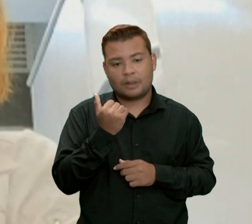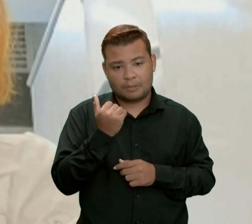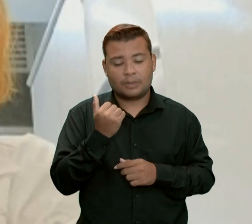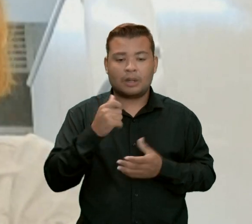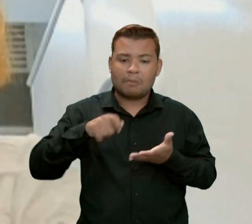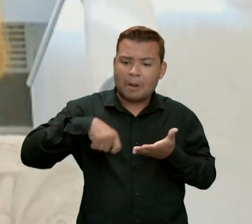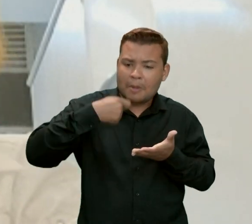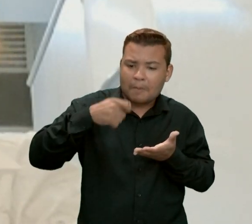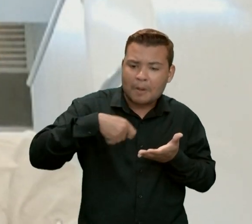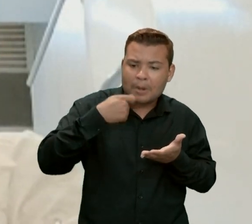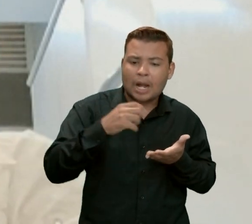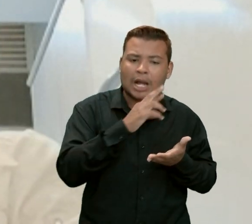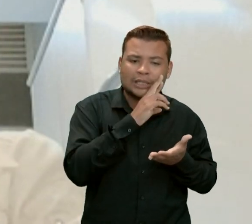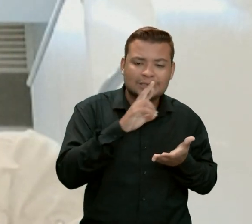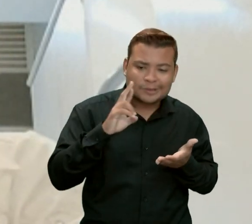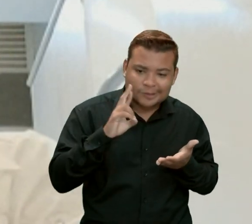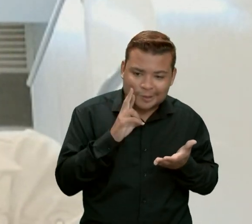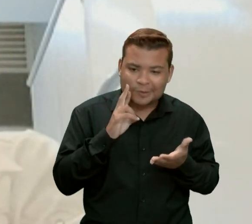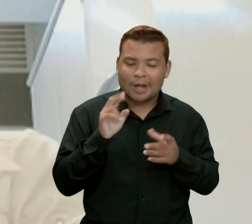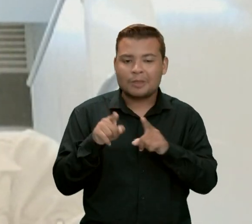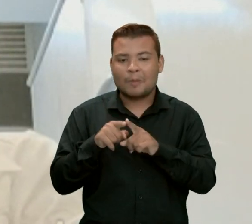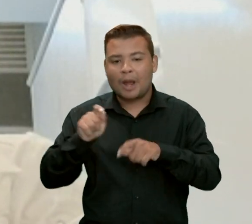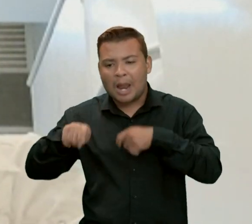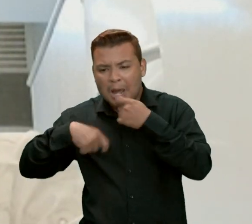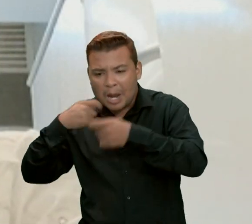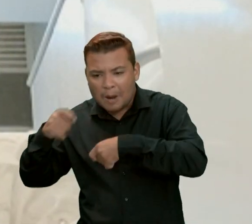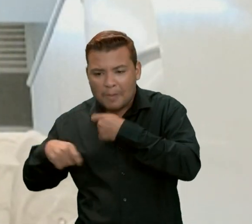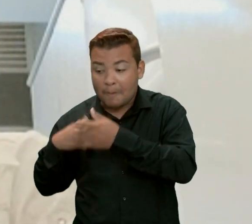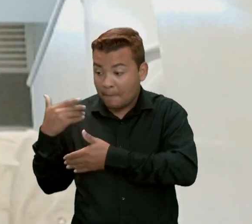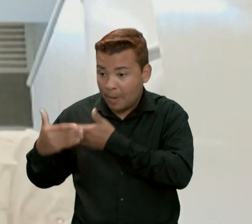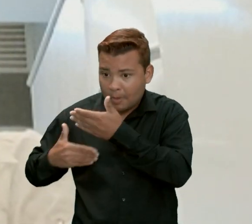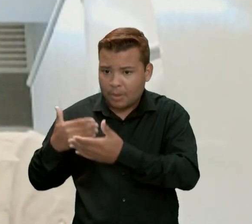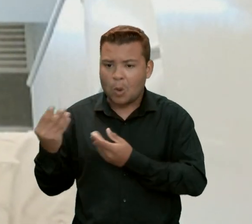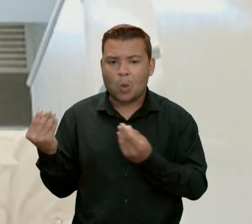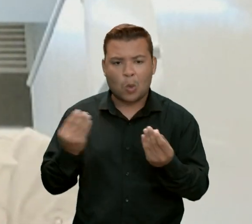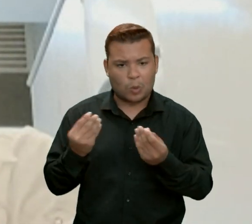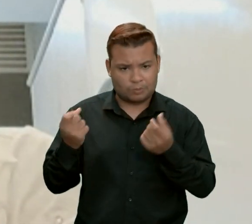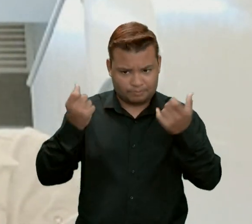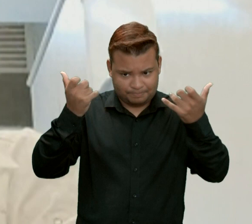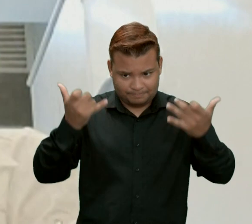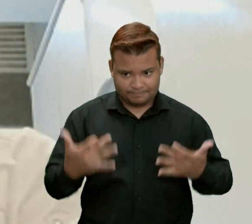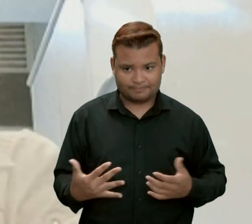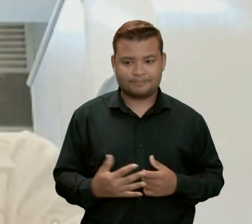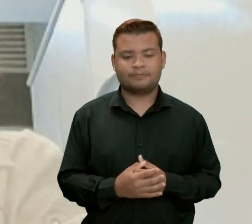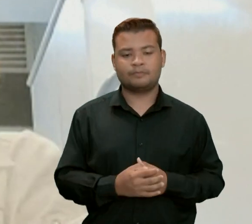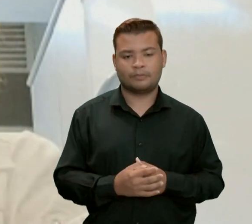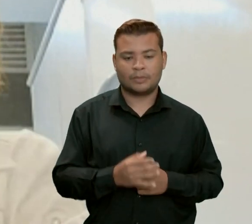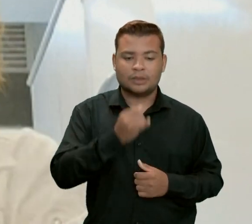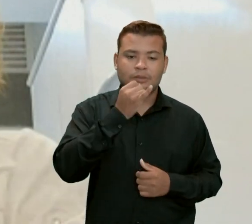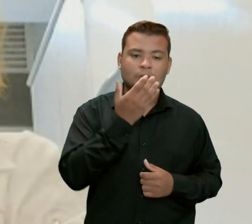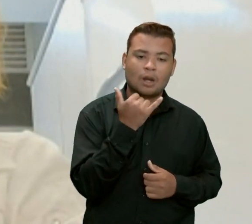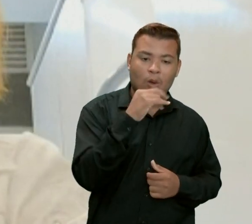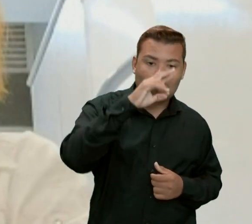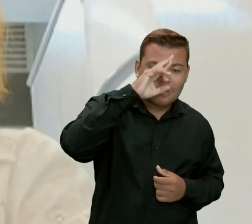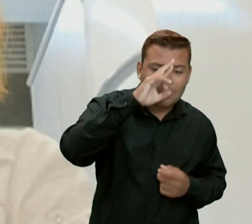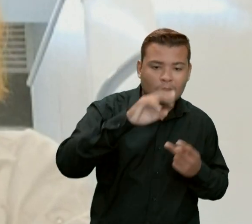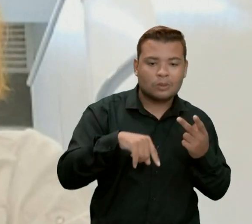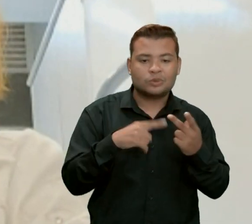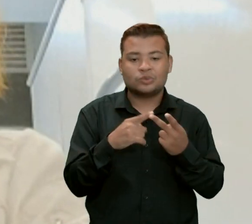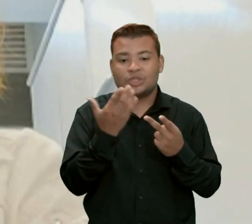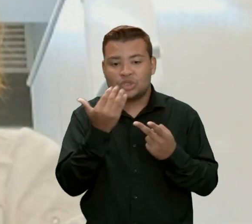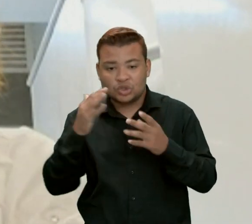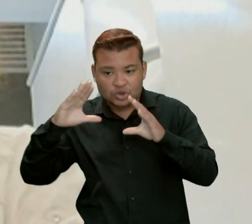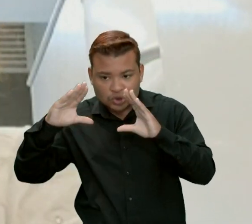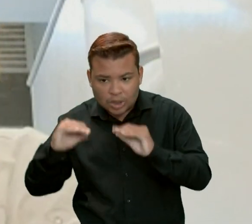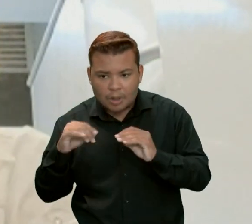em restaurantes e os alimentos processados, né? Então, quando a gente vai almoçar e jantar, que a gente precisa ali